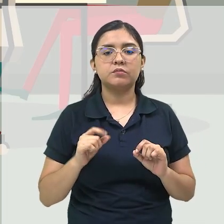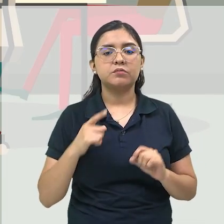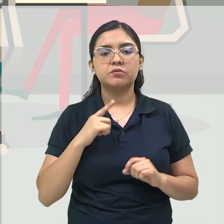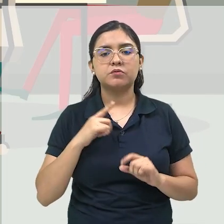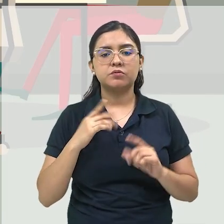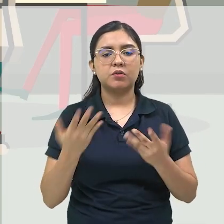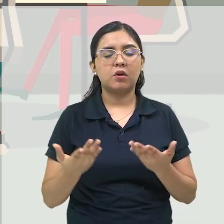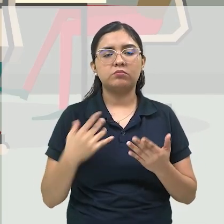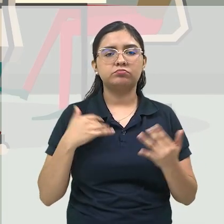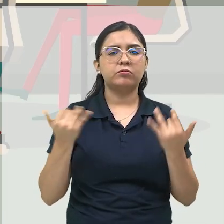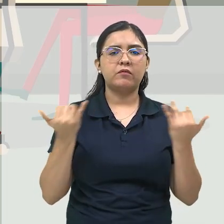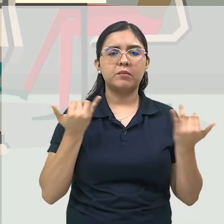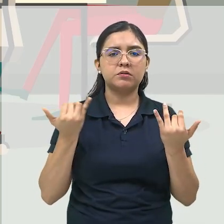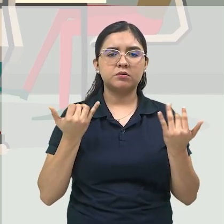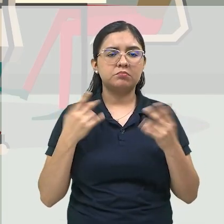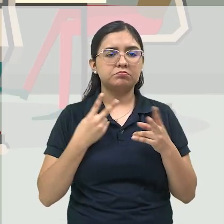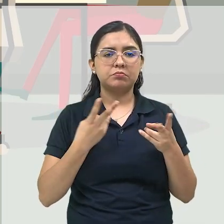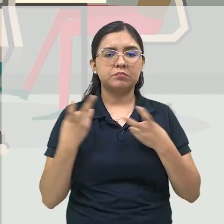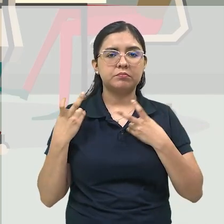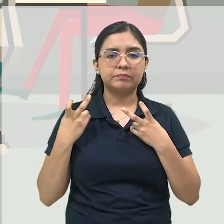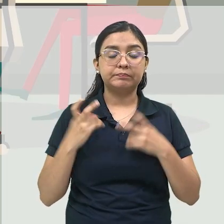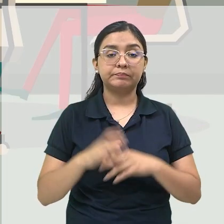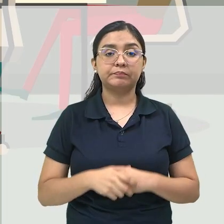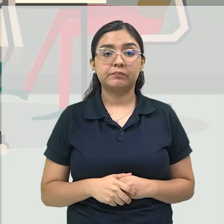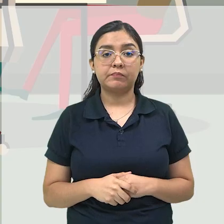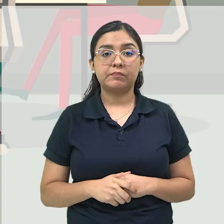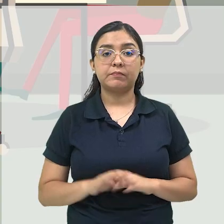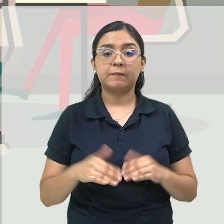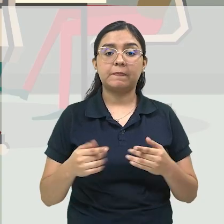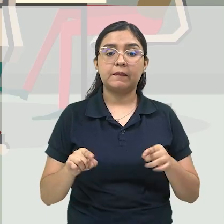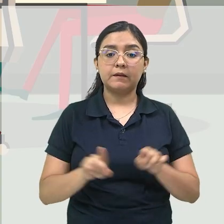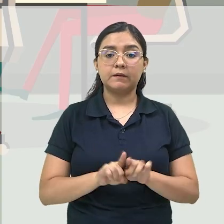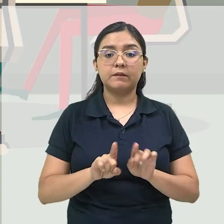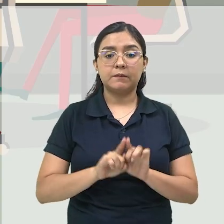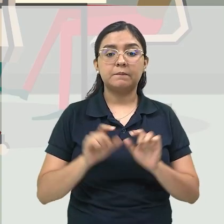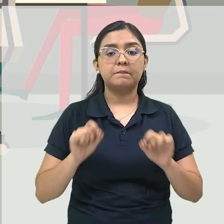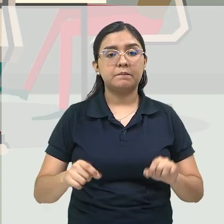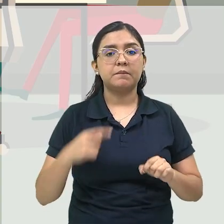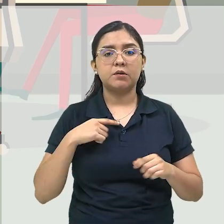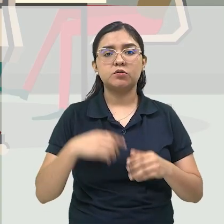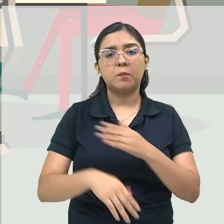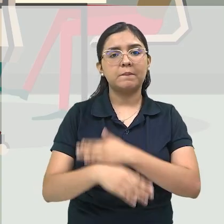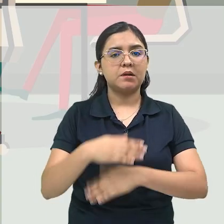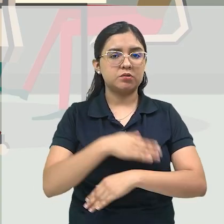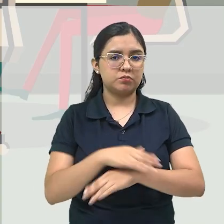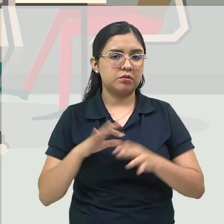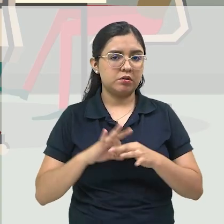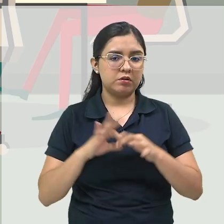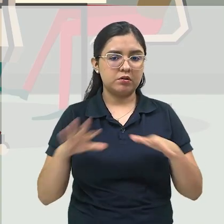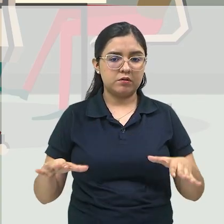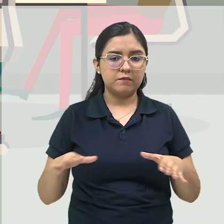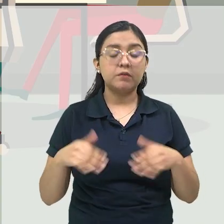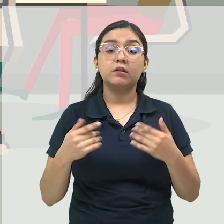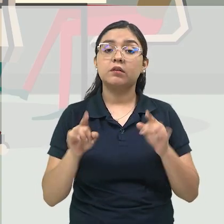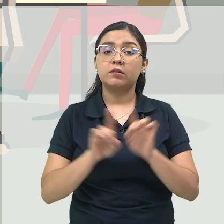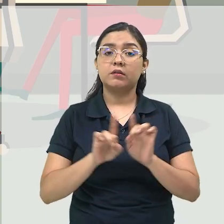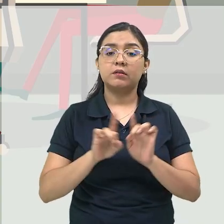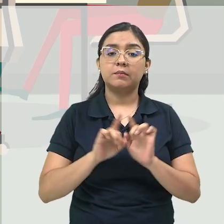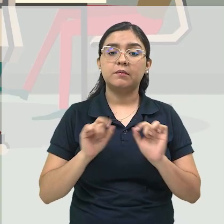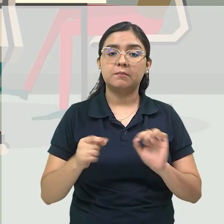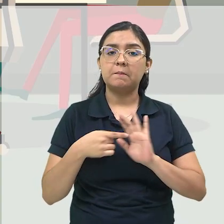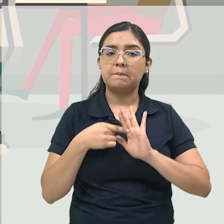está assimilando as informações sem qualquer tipo de julgamento. Os braços livres e soltos ao lado do corpo ajudam